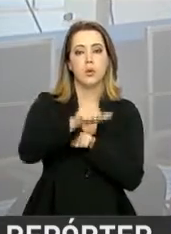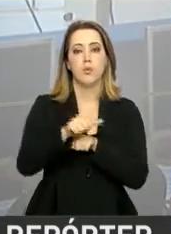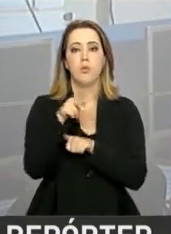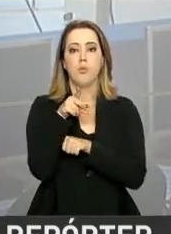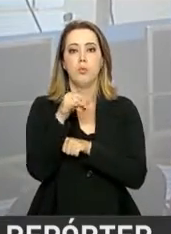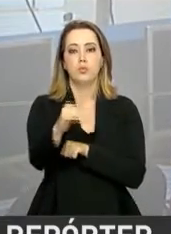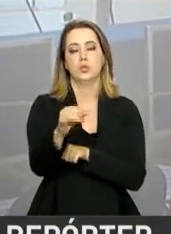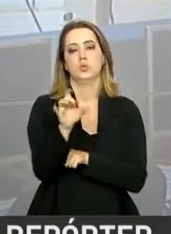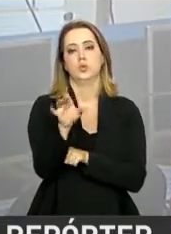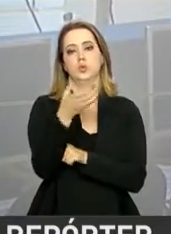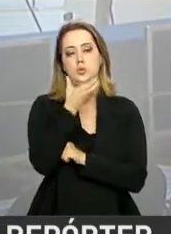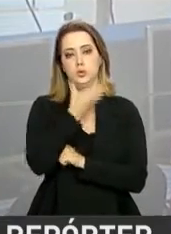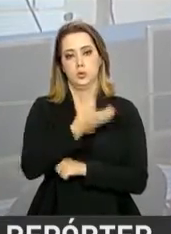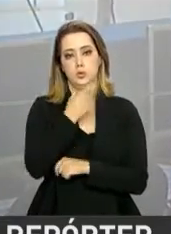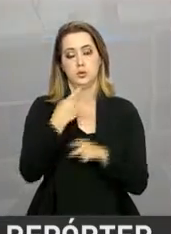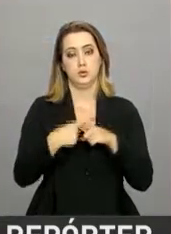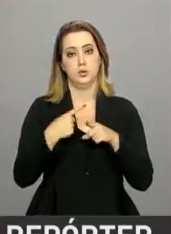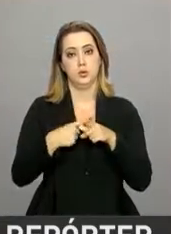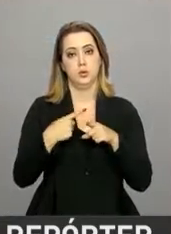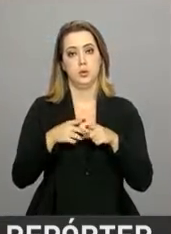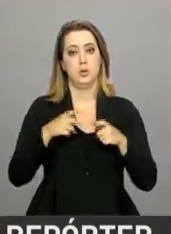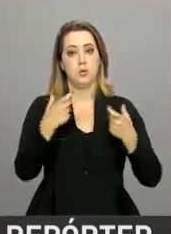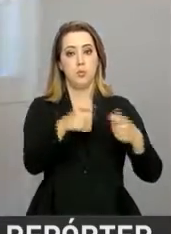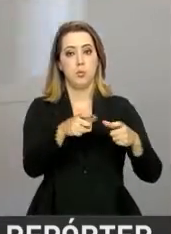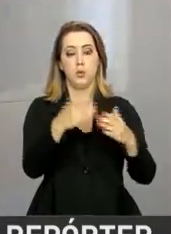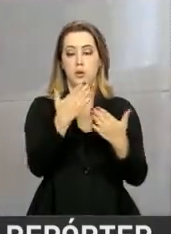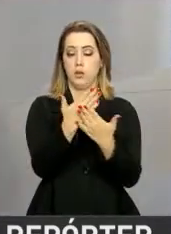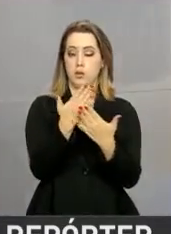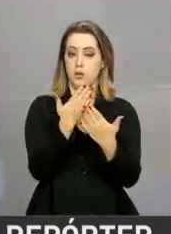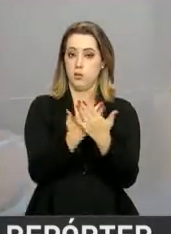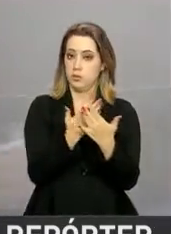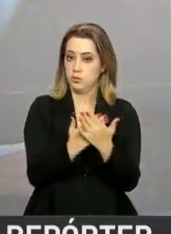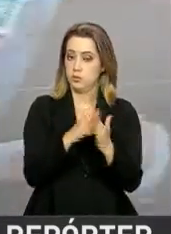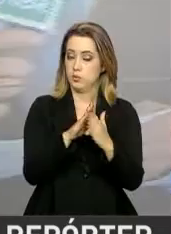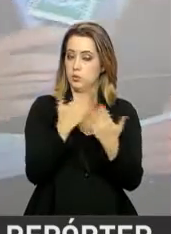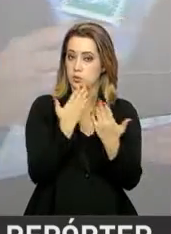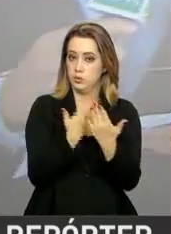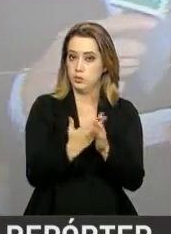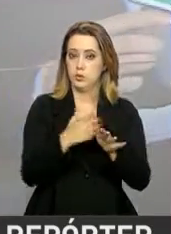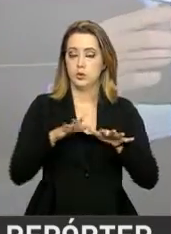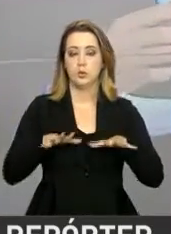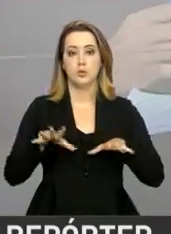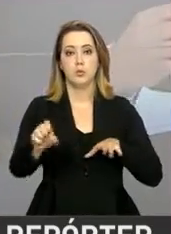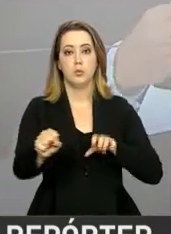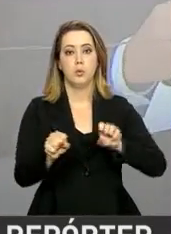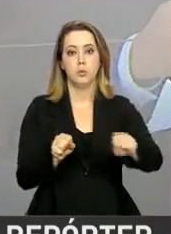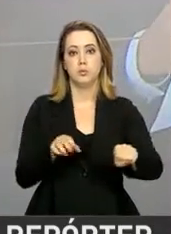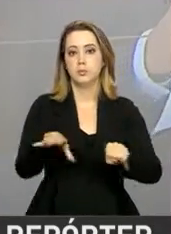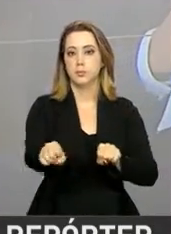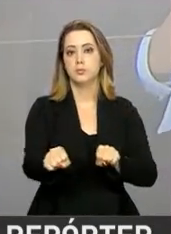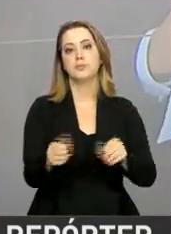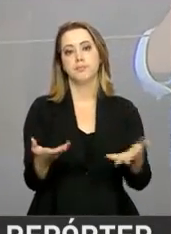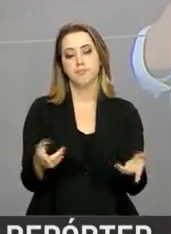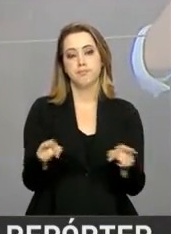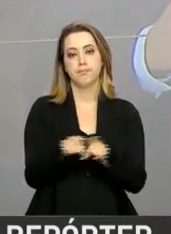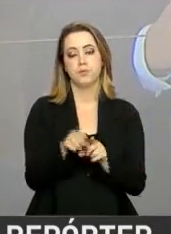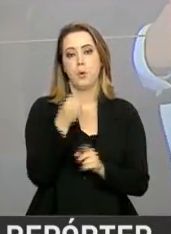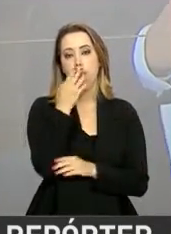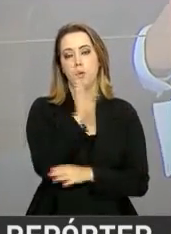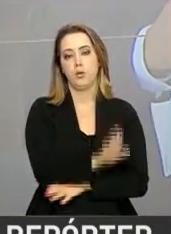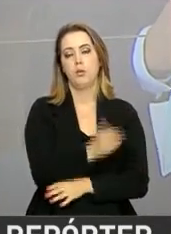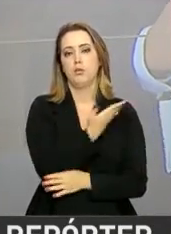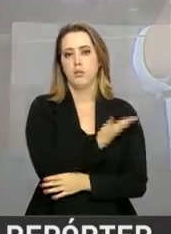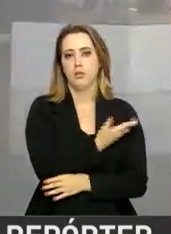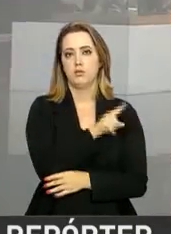dos locais de provas o repórter ney pereira traz pra gente ao vivo os detalhes dessa informação a tarde ney boa tarde